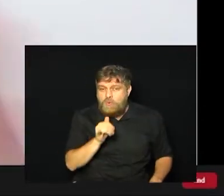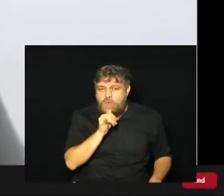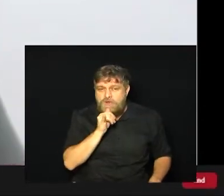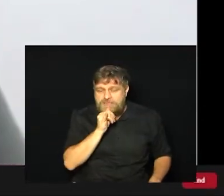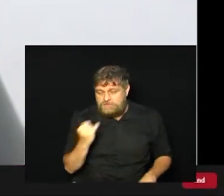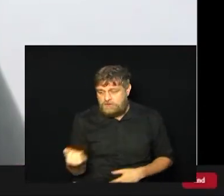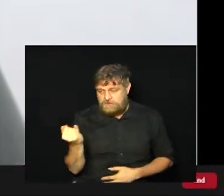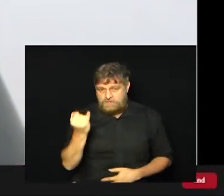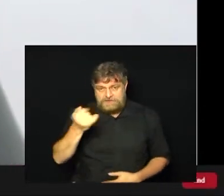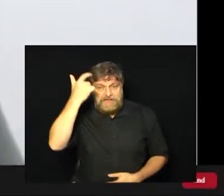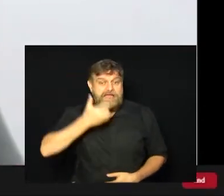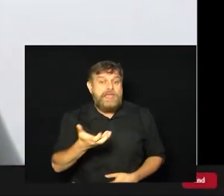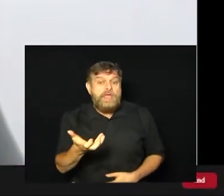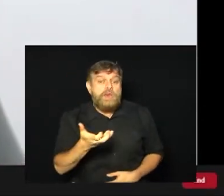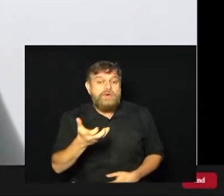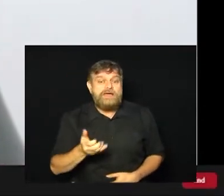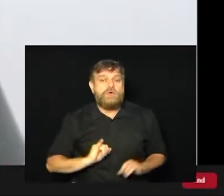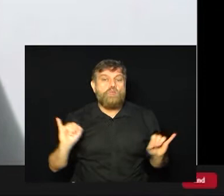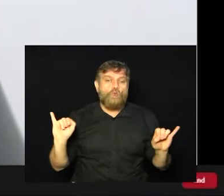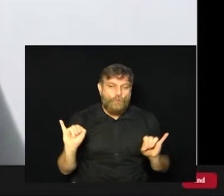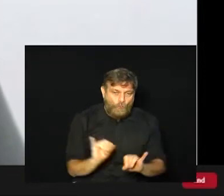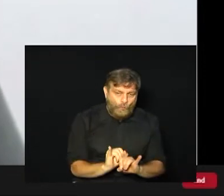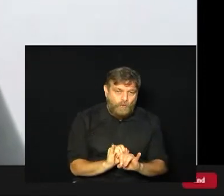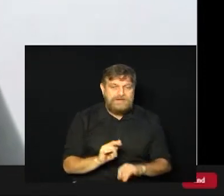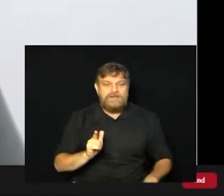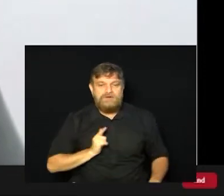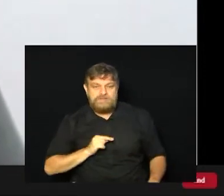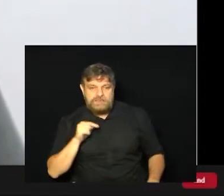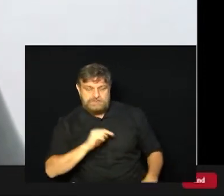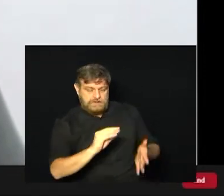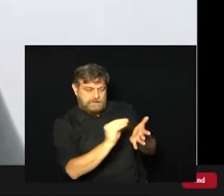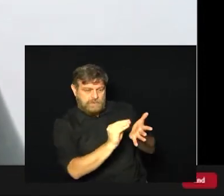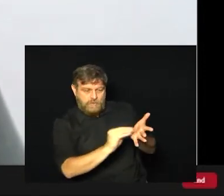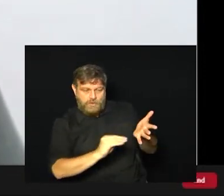válido. Então, agora eu quero, né, emagrecer. Então, eu tenho que colocar